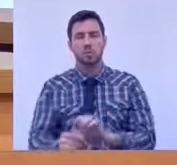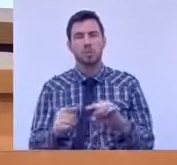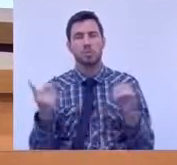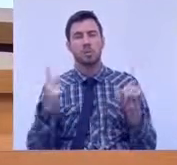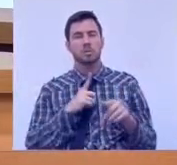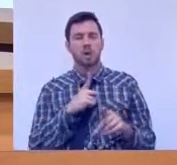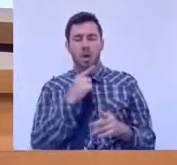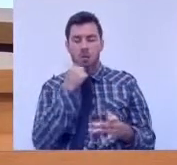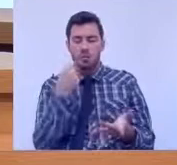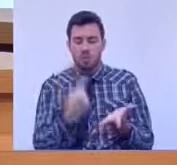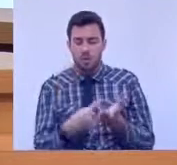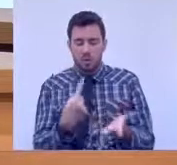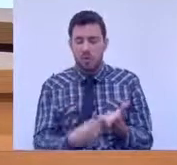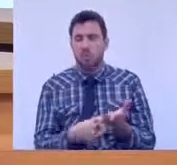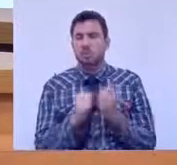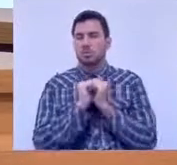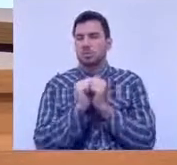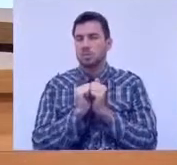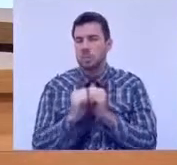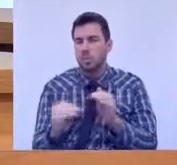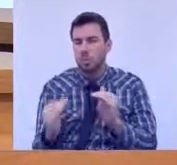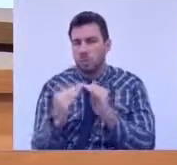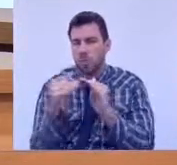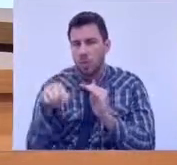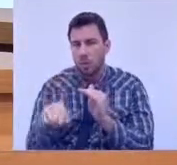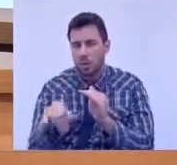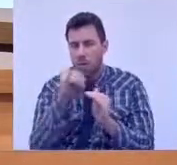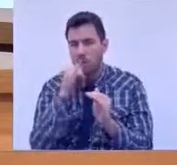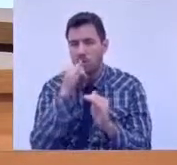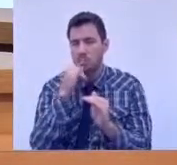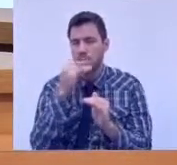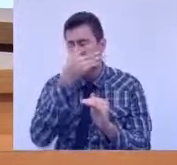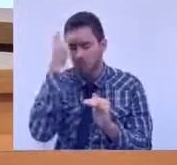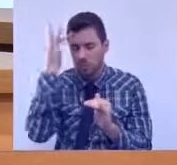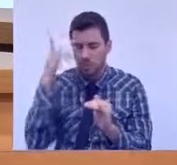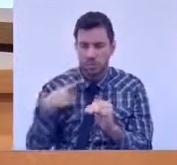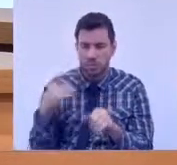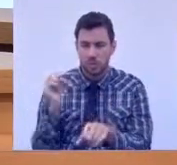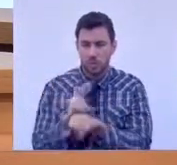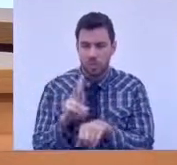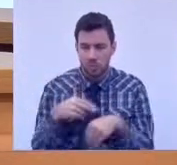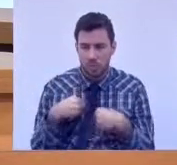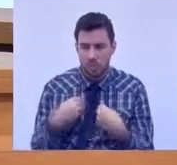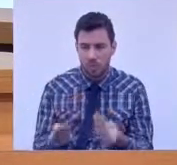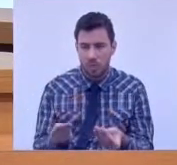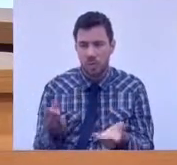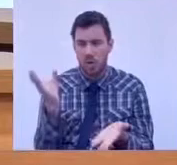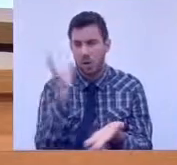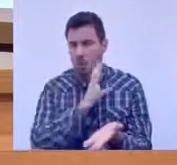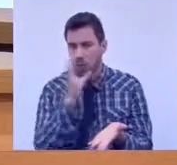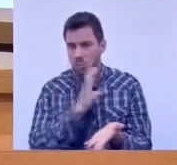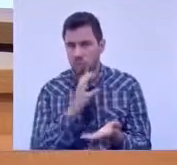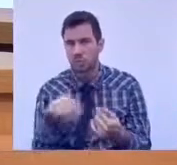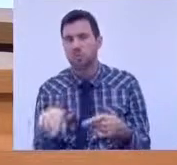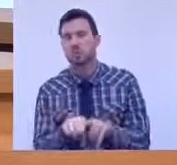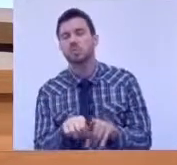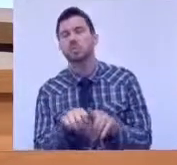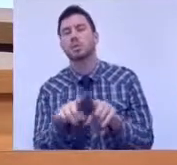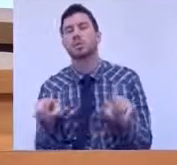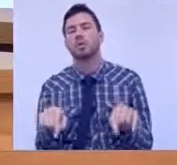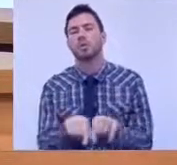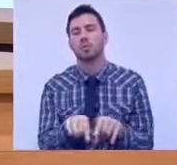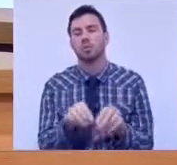estava acertada a construção de uma creche, que o pessoal iria entregar numa boa, rapidamente, esse terreno, para que a